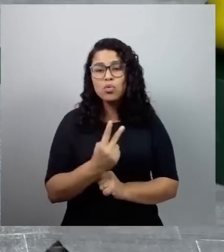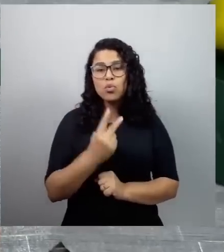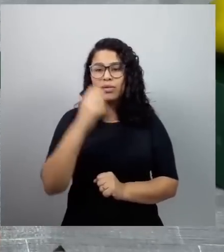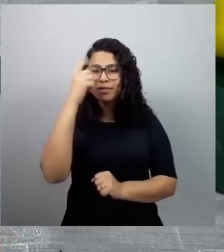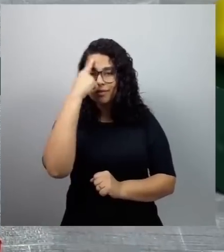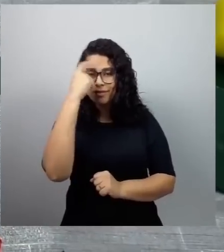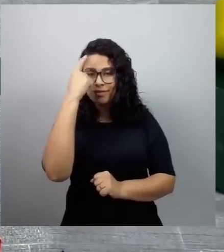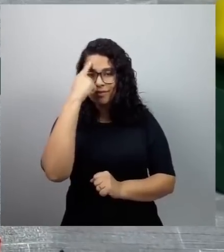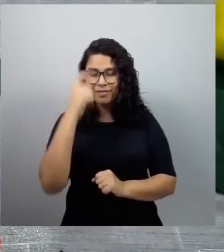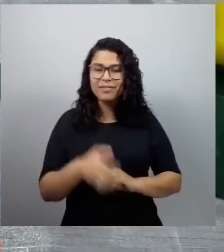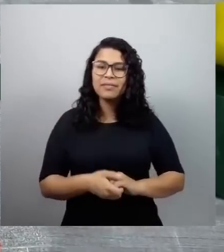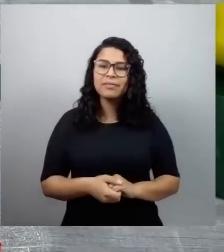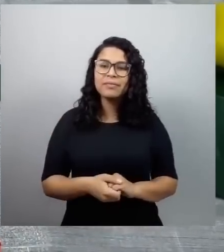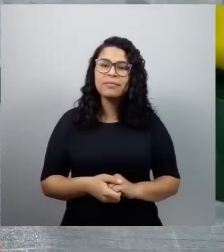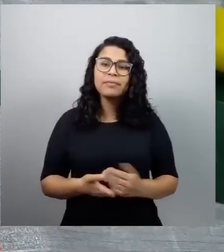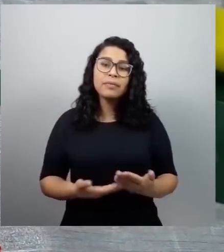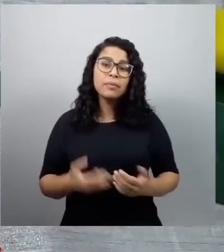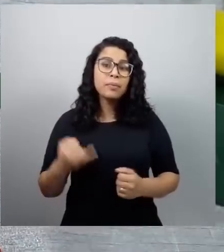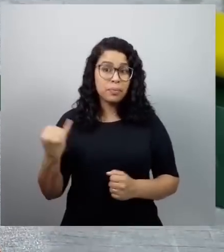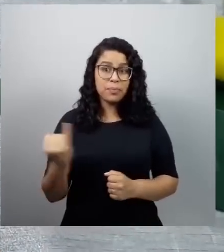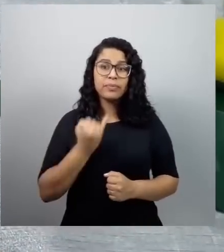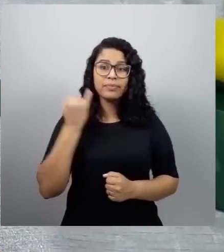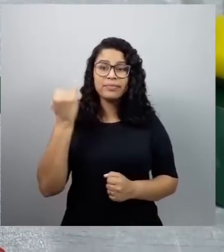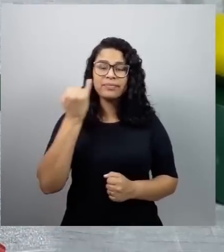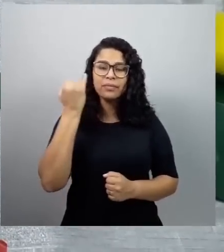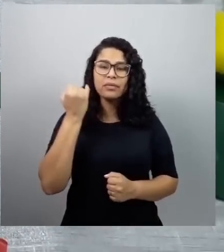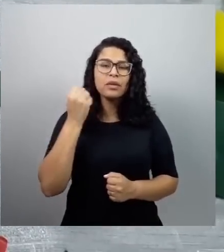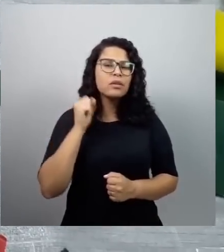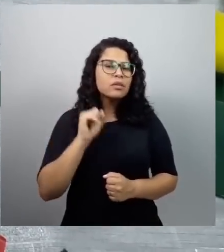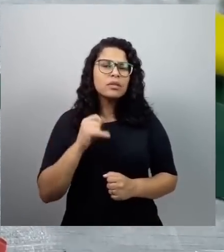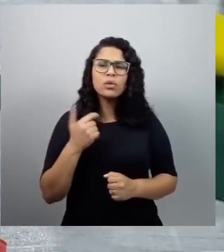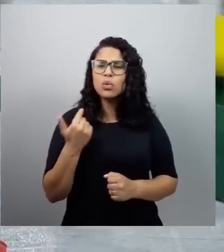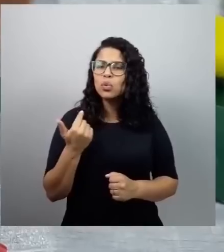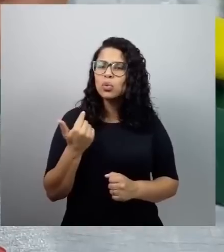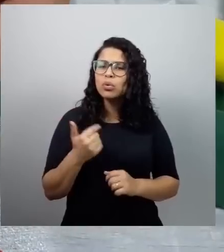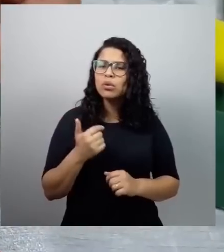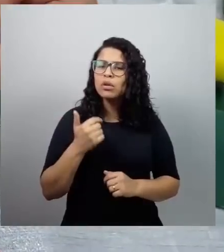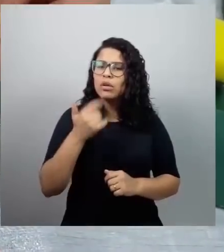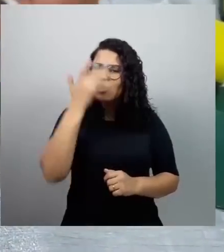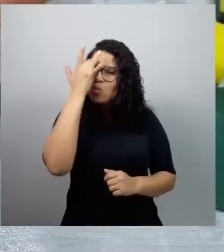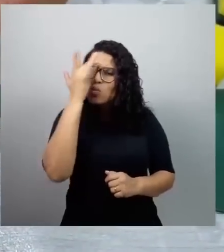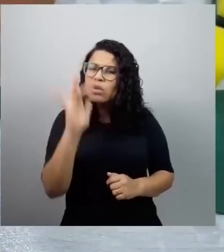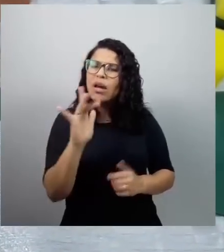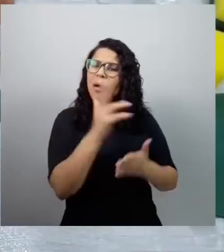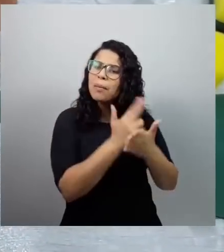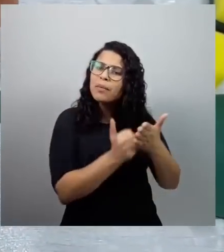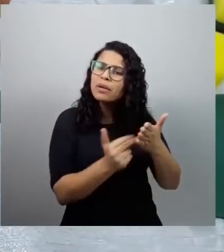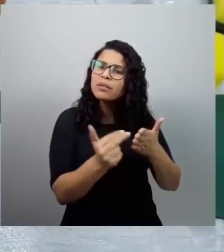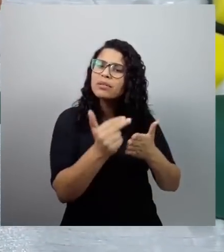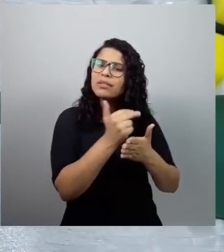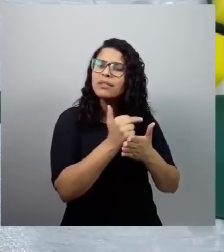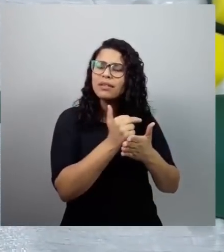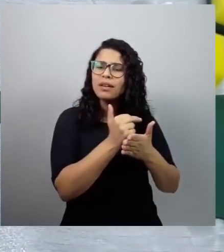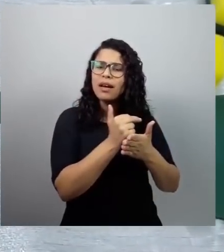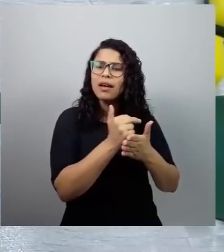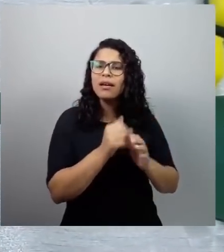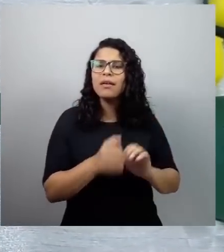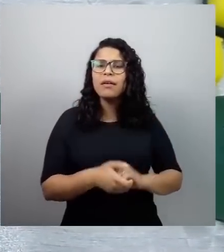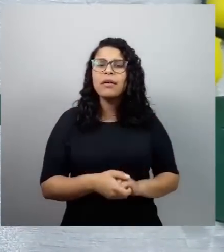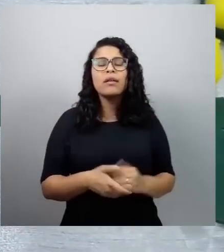Duas ideias. Mais importante, se você não tiver aptidão para desenhar a mão